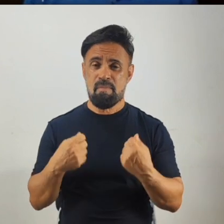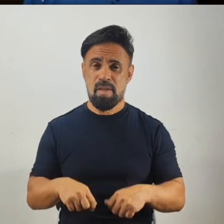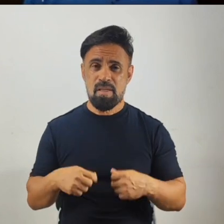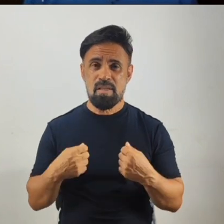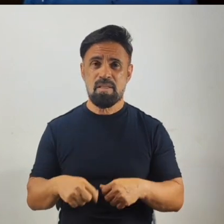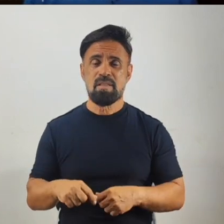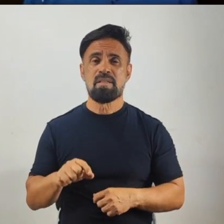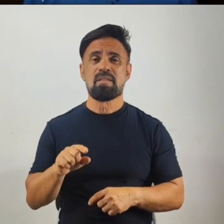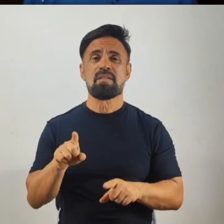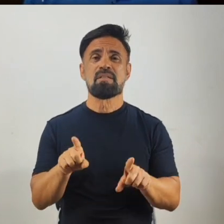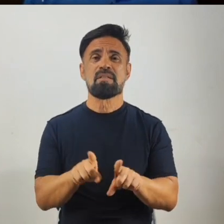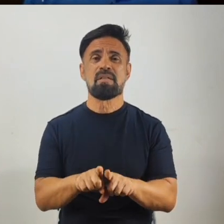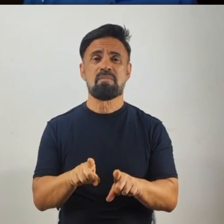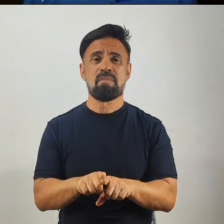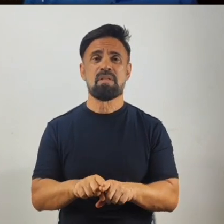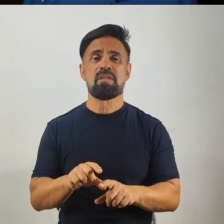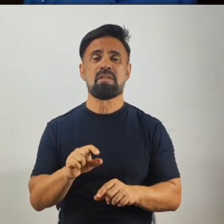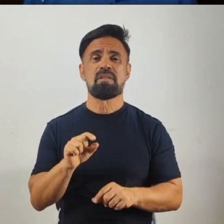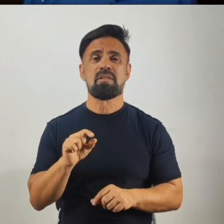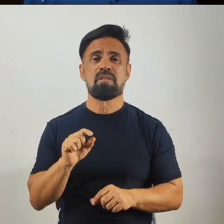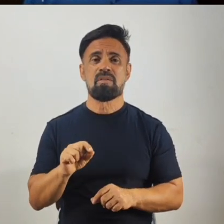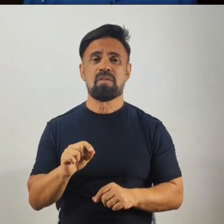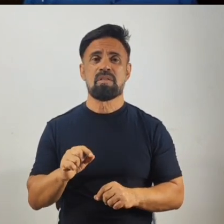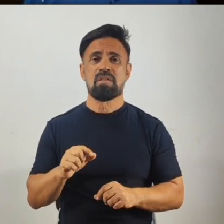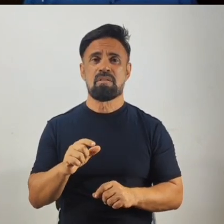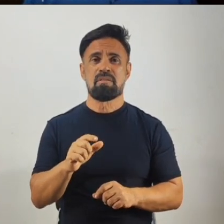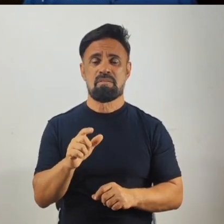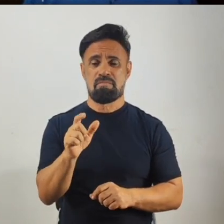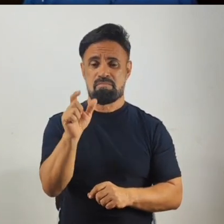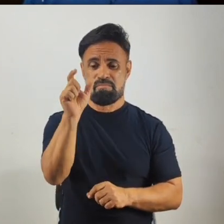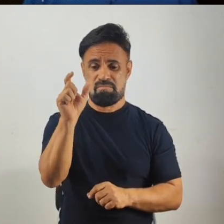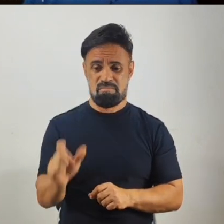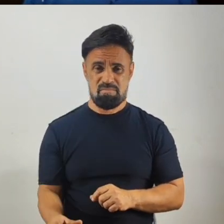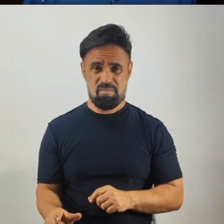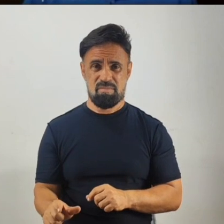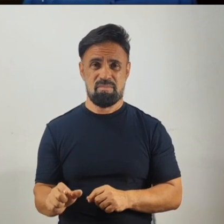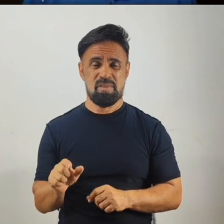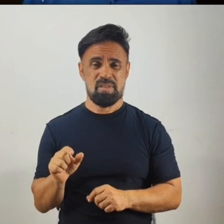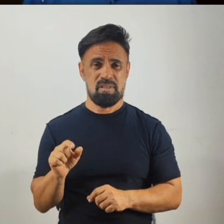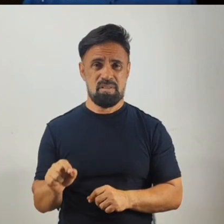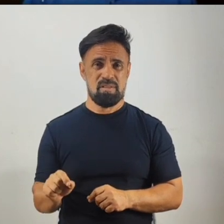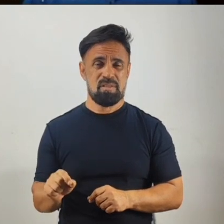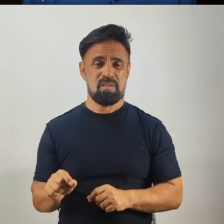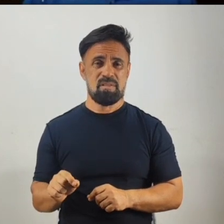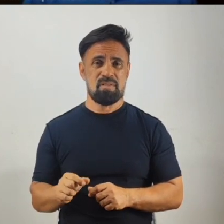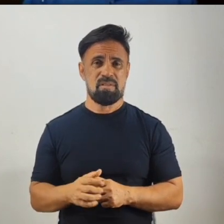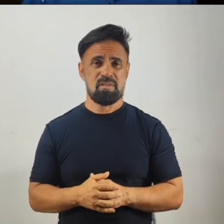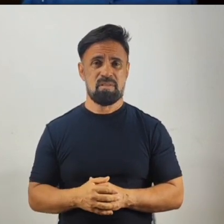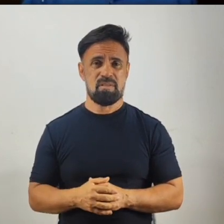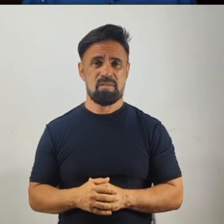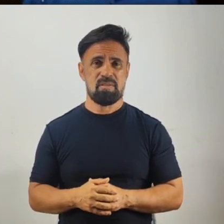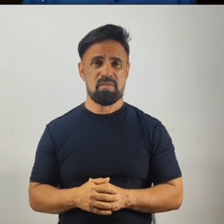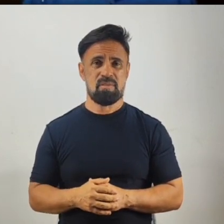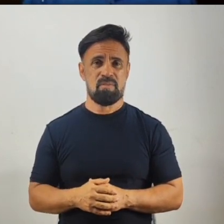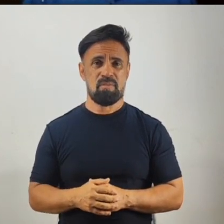Sim, é necessário também que aquele que está